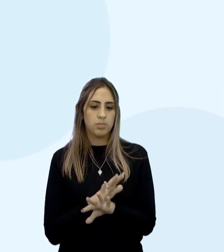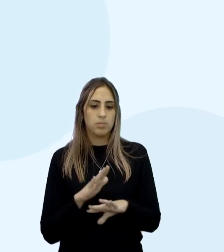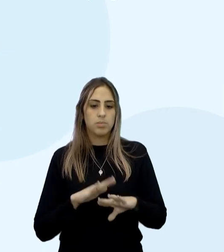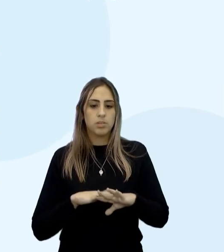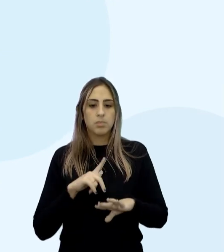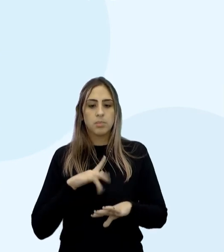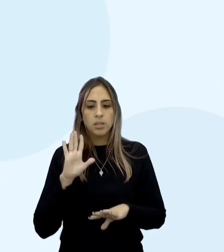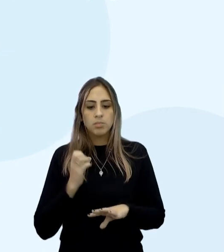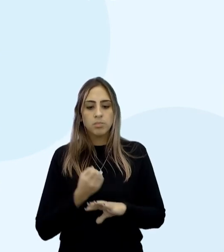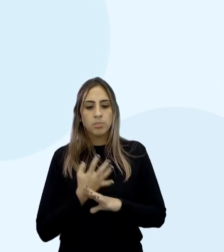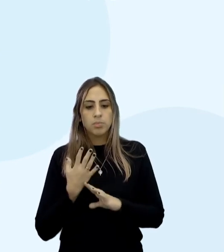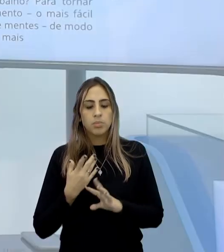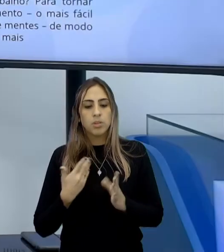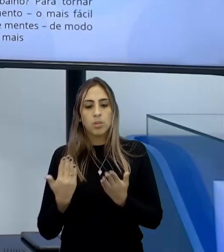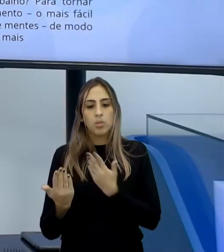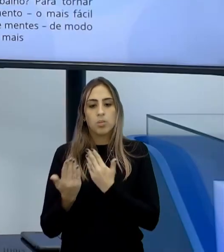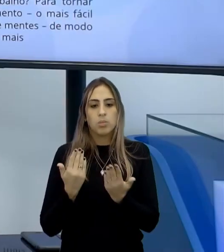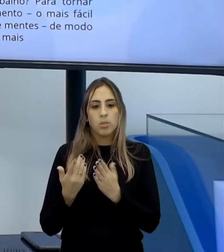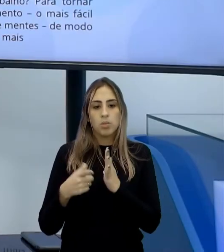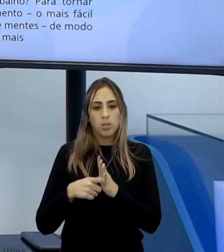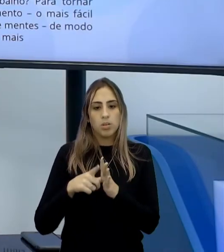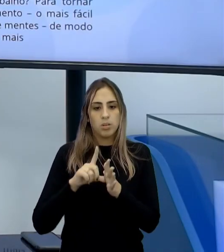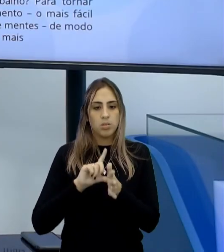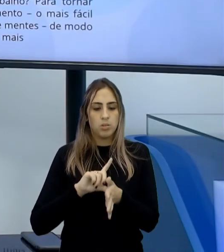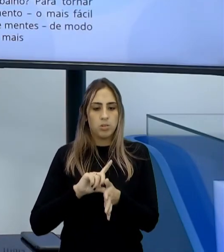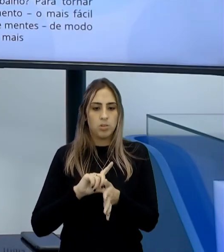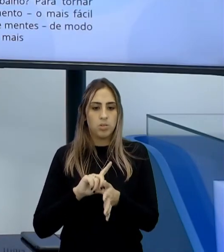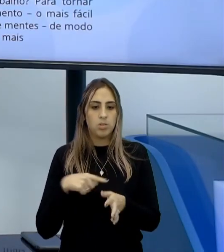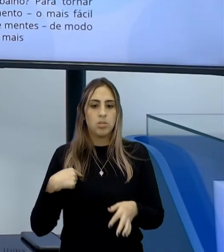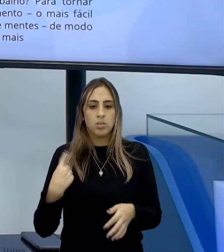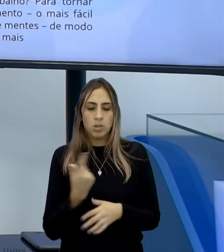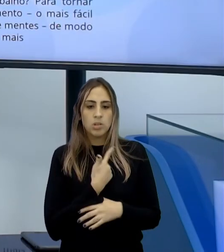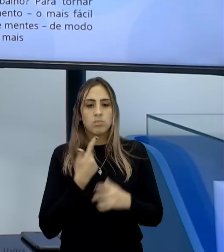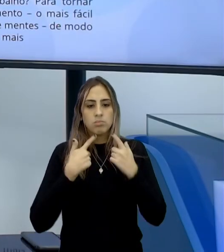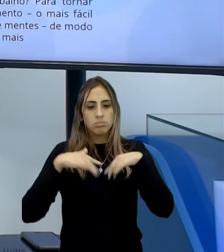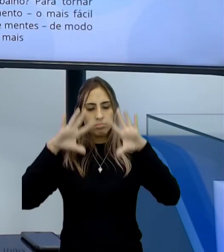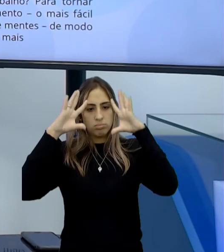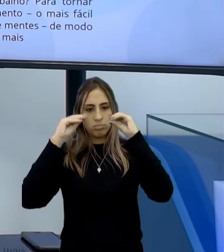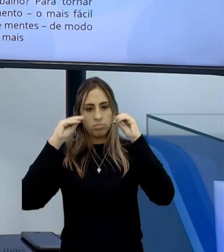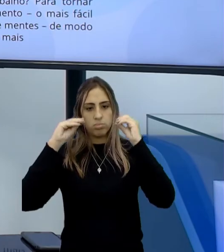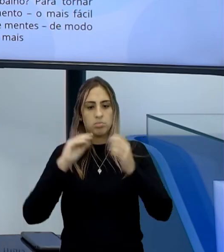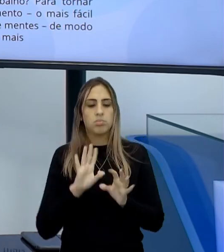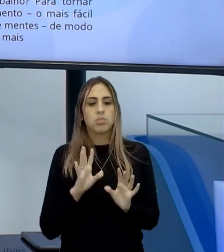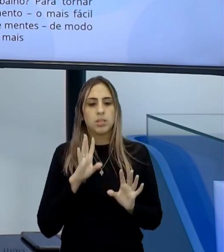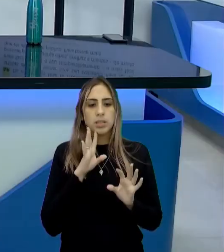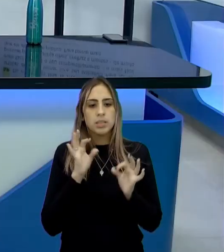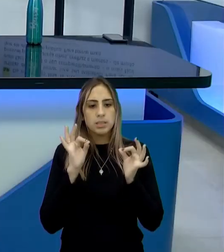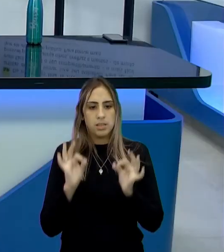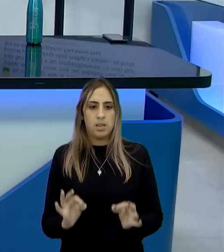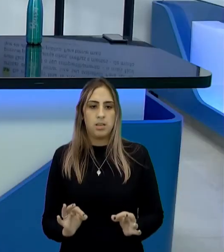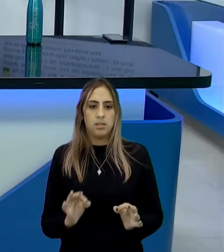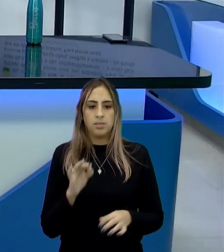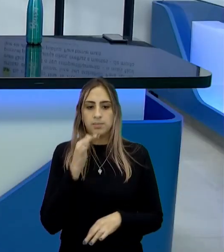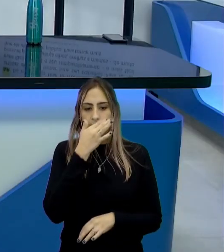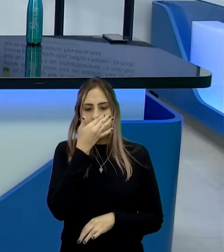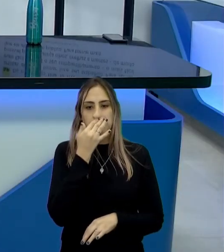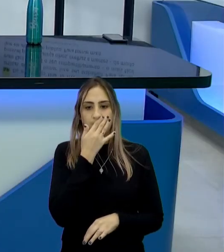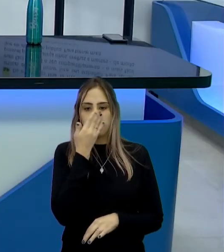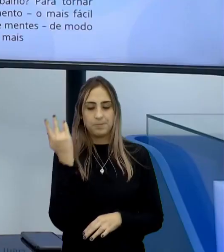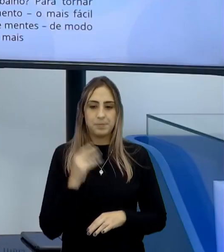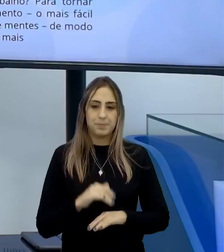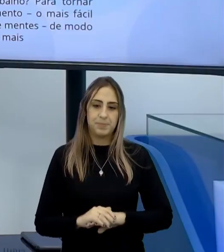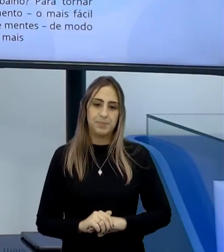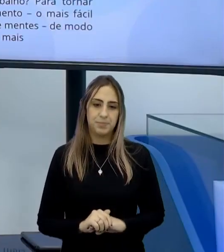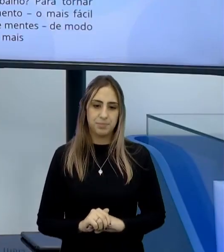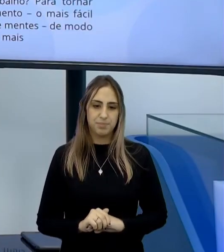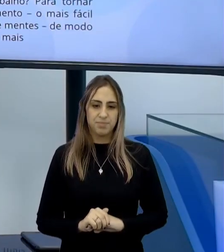maior quantidade comparando com a anterior. Então, nós temos aí uma linguagem mais Ela fala o saquei, formal. é isso? Isso, finalmente saquei. Finalmente,